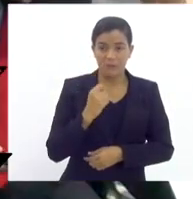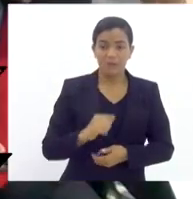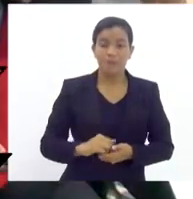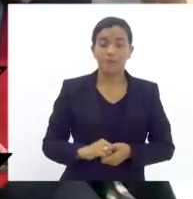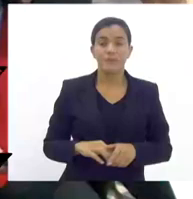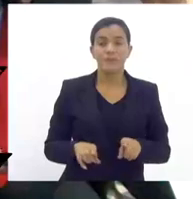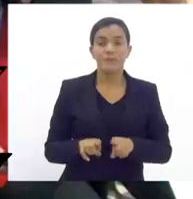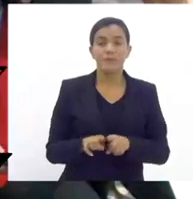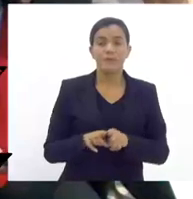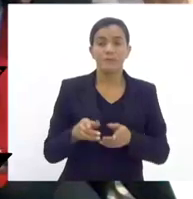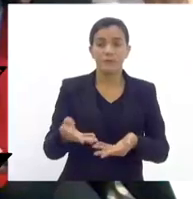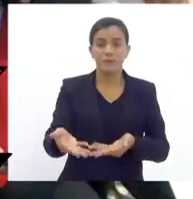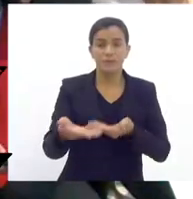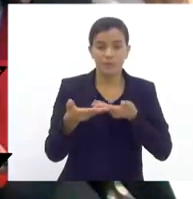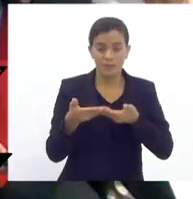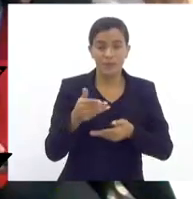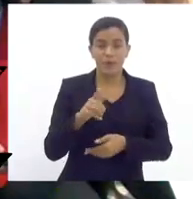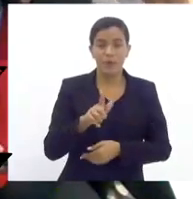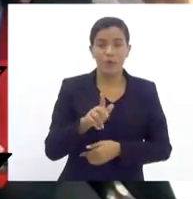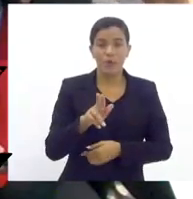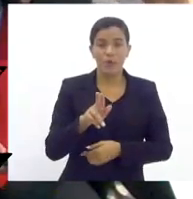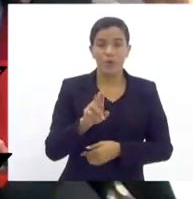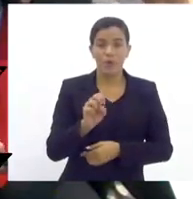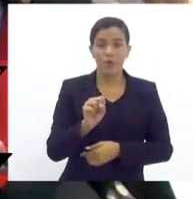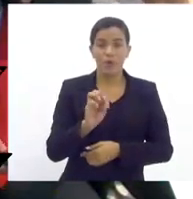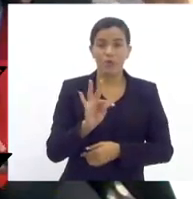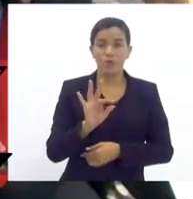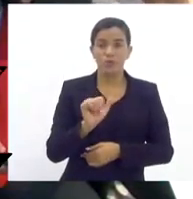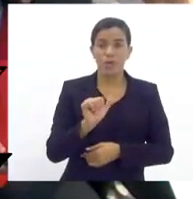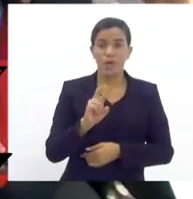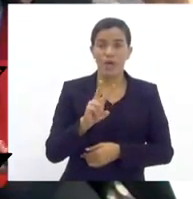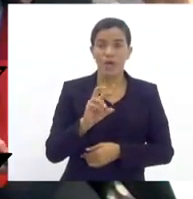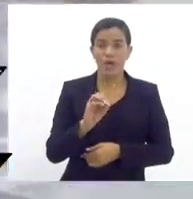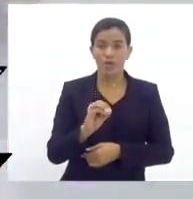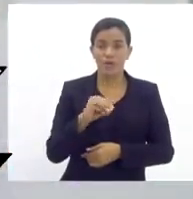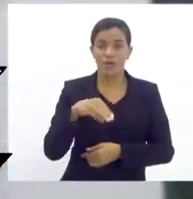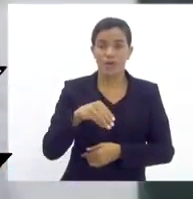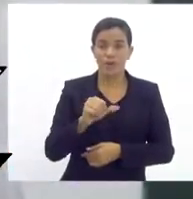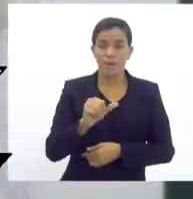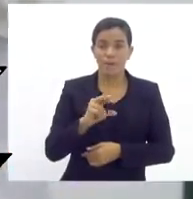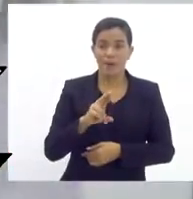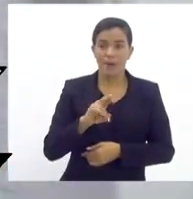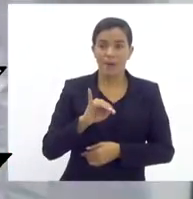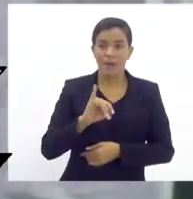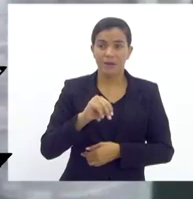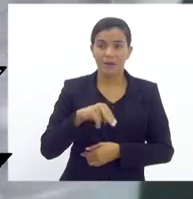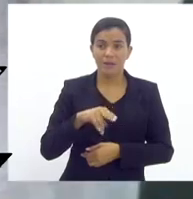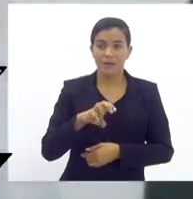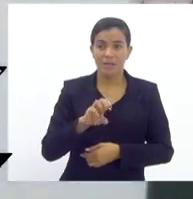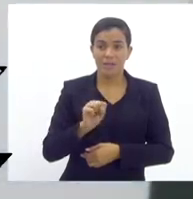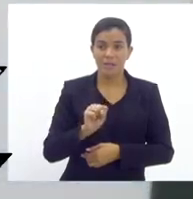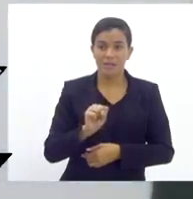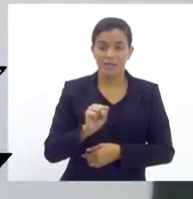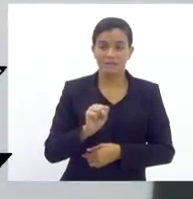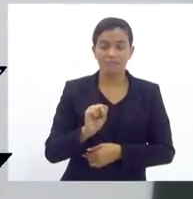e chama o Gustavo Martinez professor e analista de Educação na abraço cultural